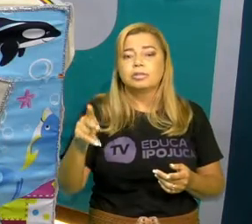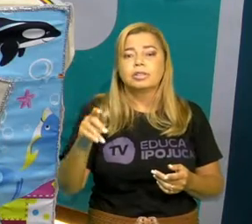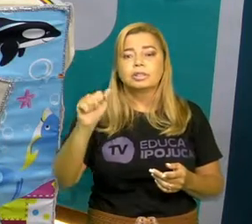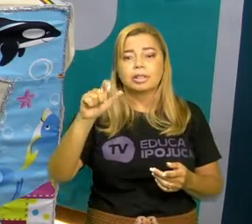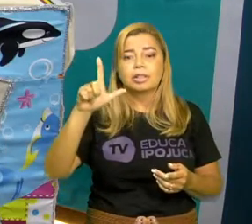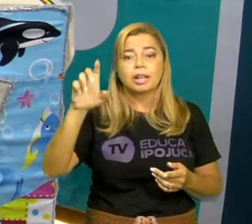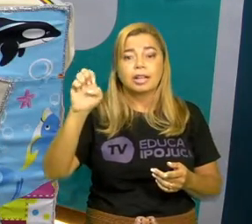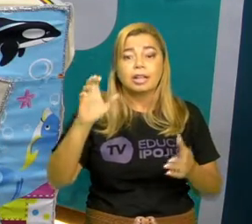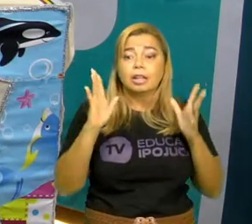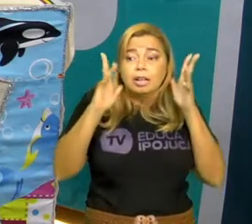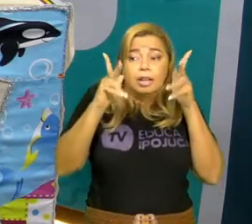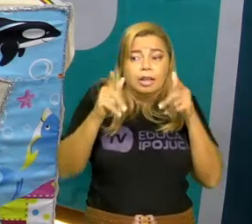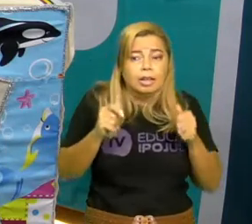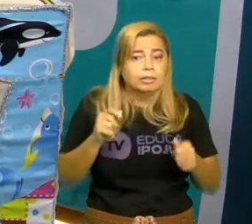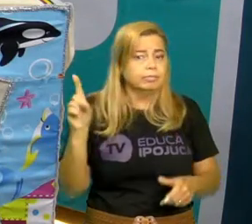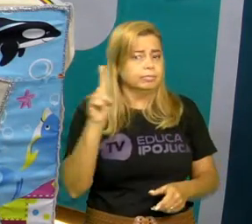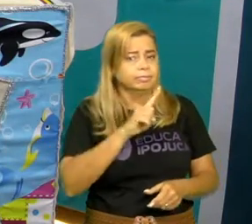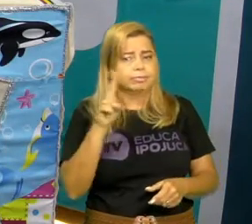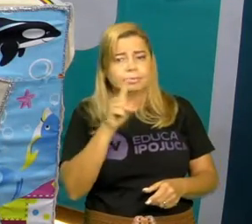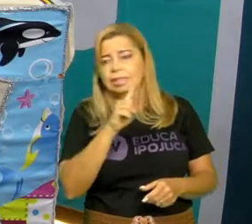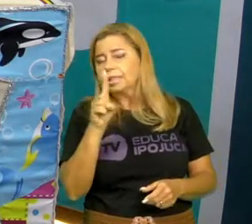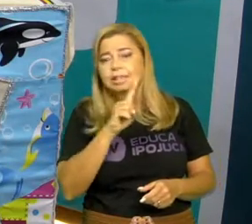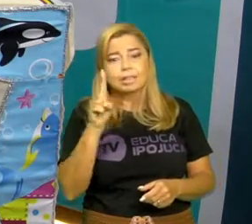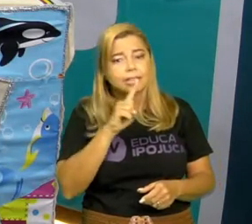E no leão também não, né, leiturinha?